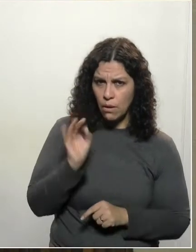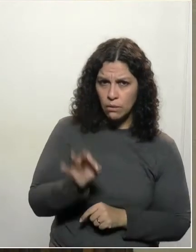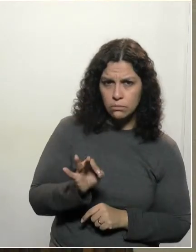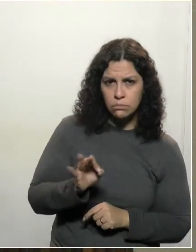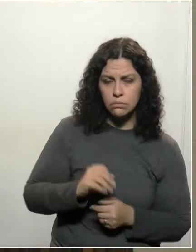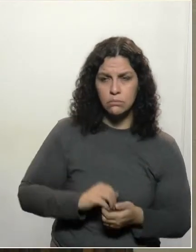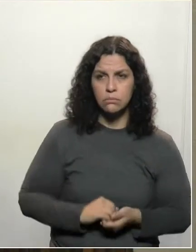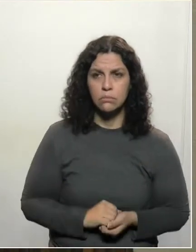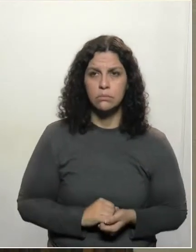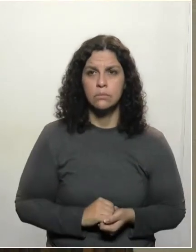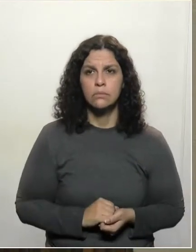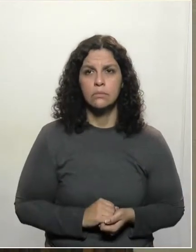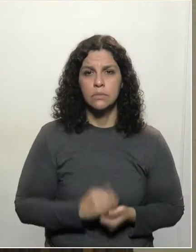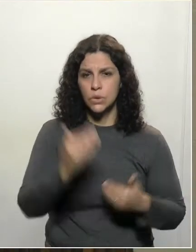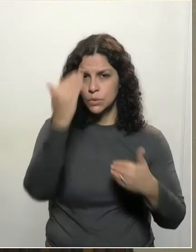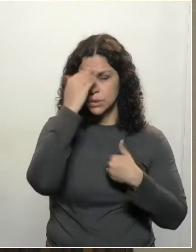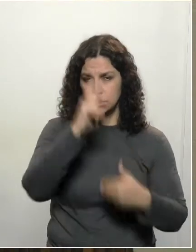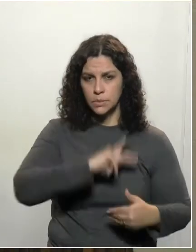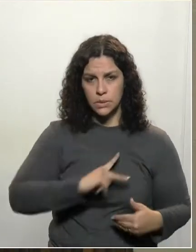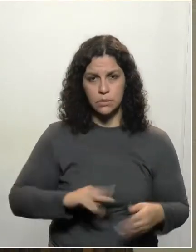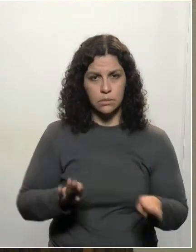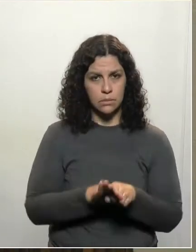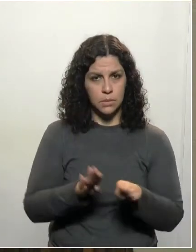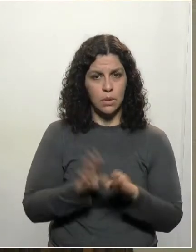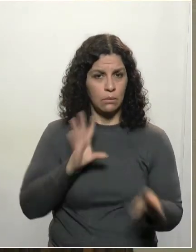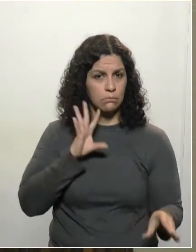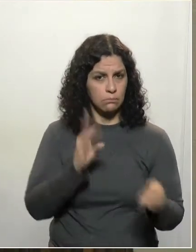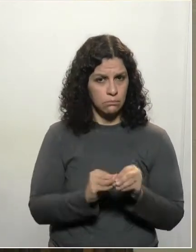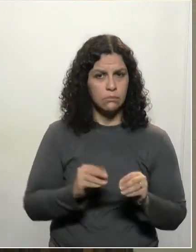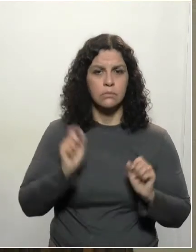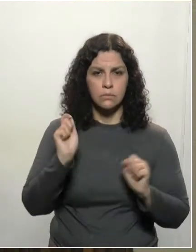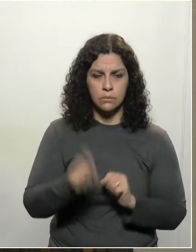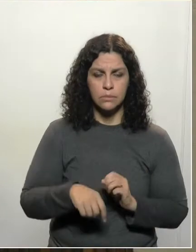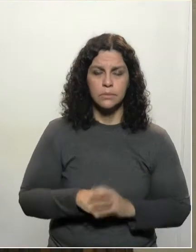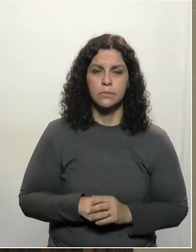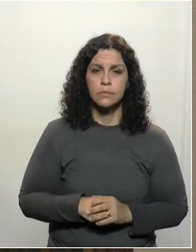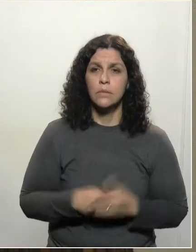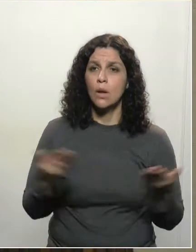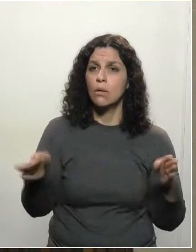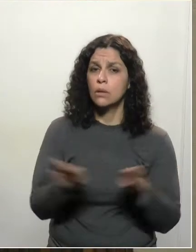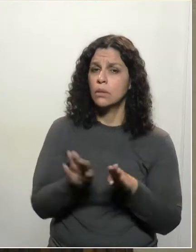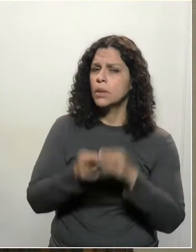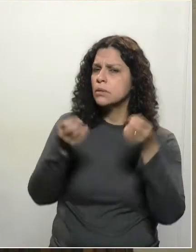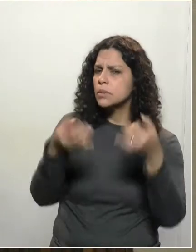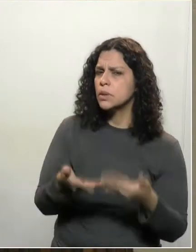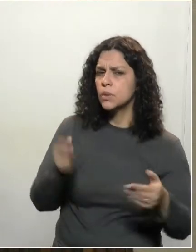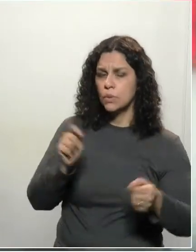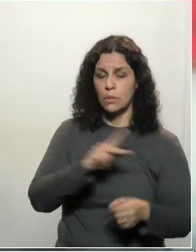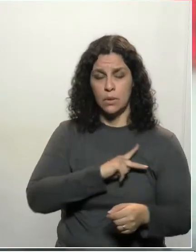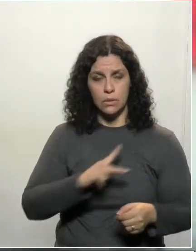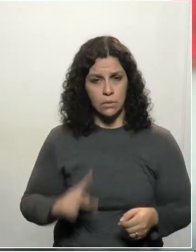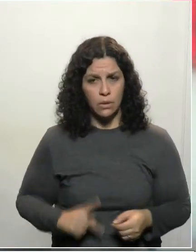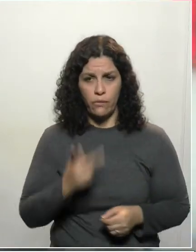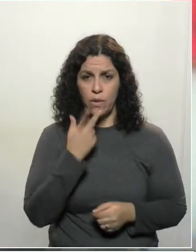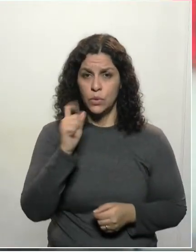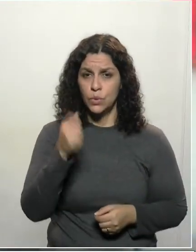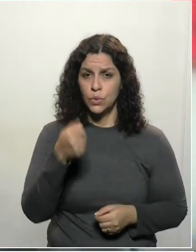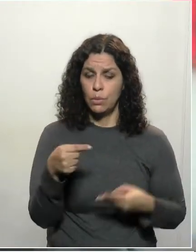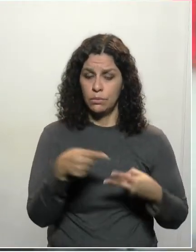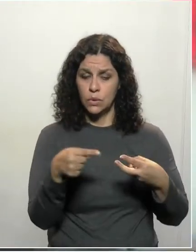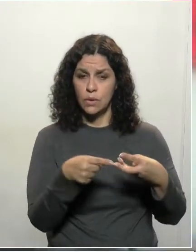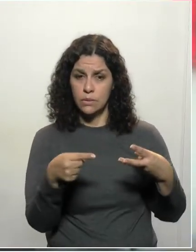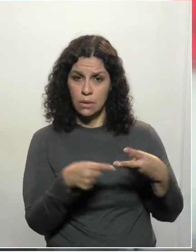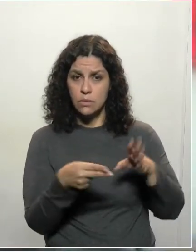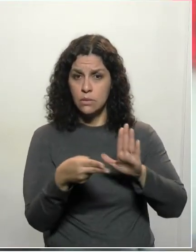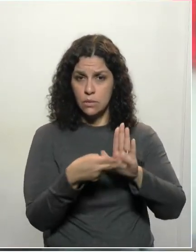tempo. Obrigado, senhor presidente. Eu gostaria de concluir. Eu gostaria de concluir, senhor presidente, com as